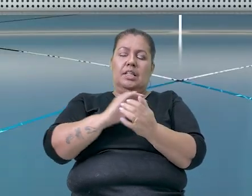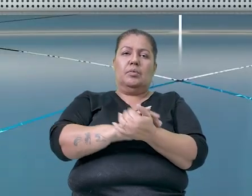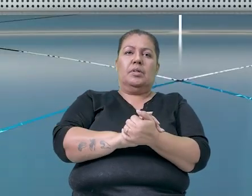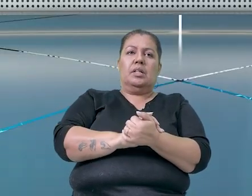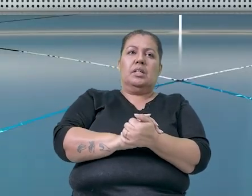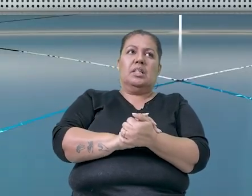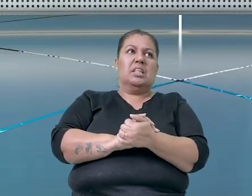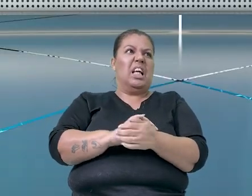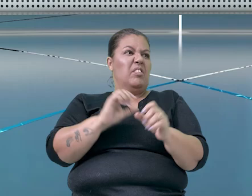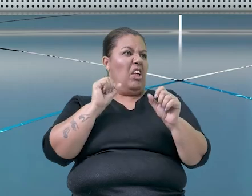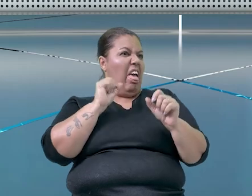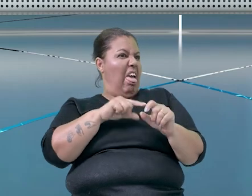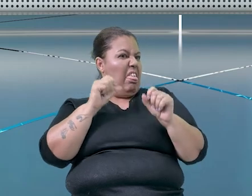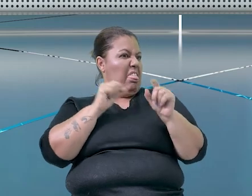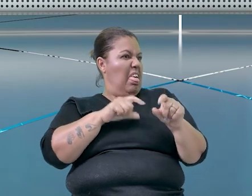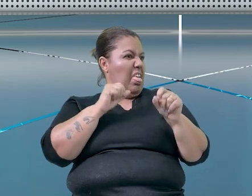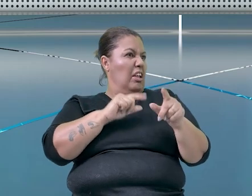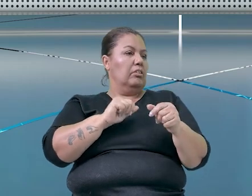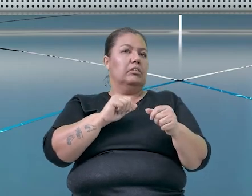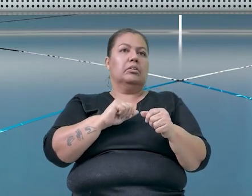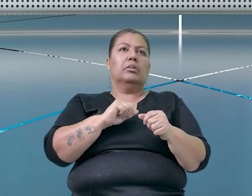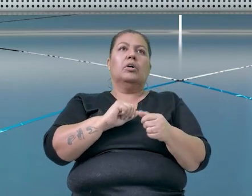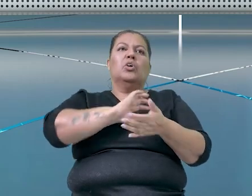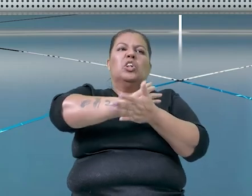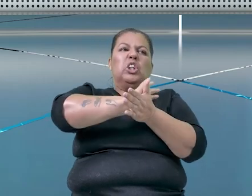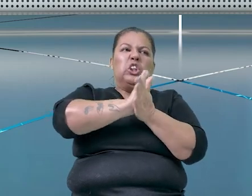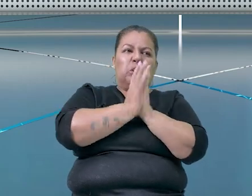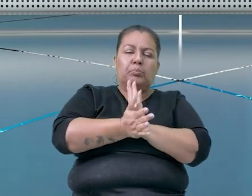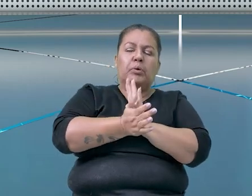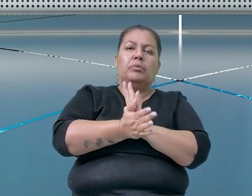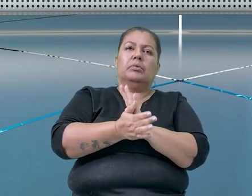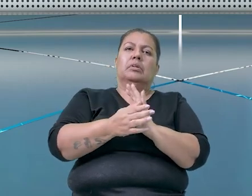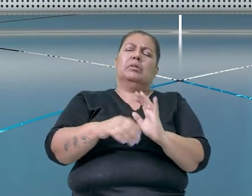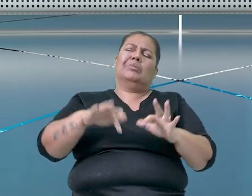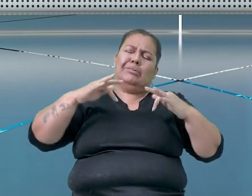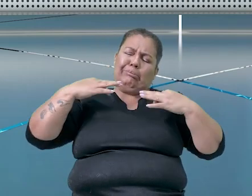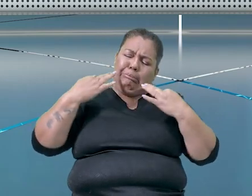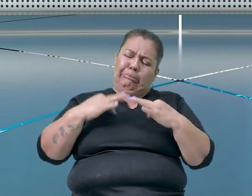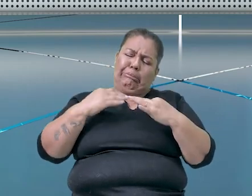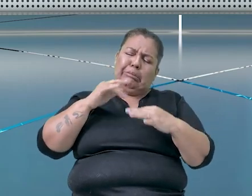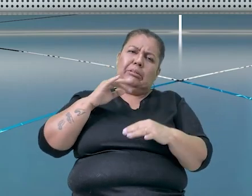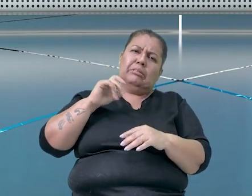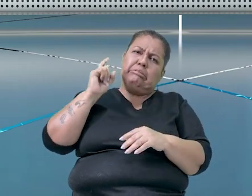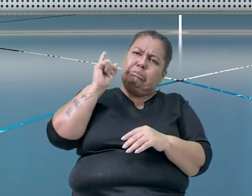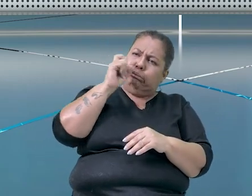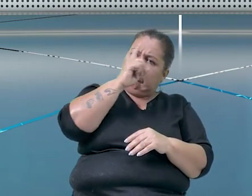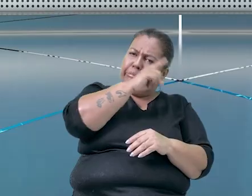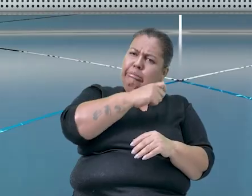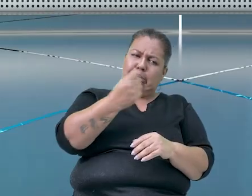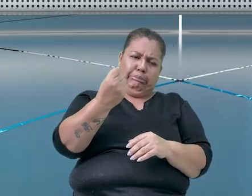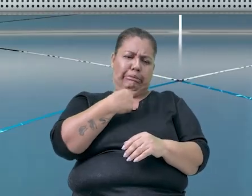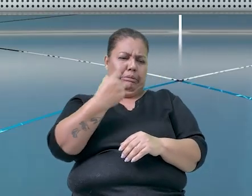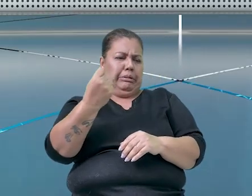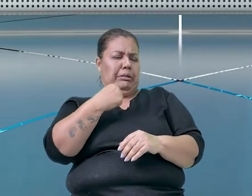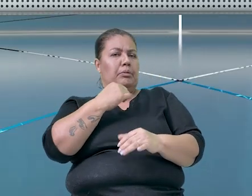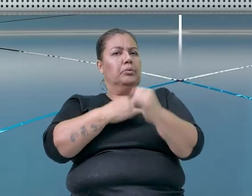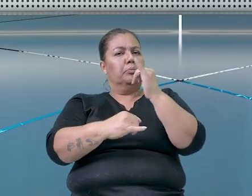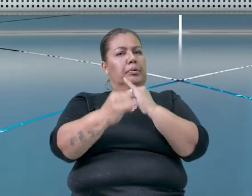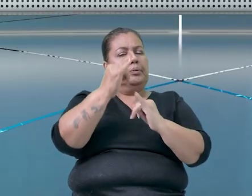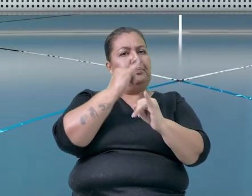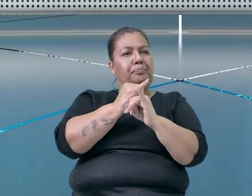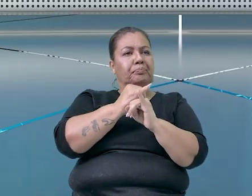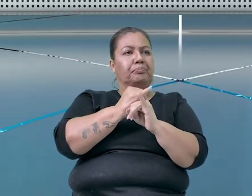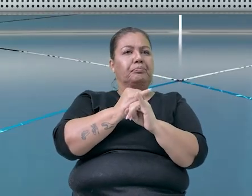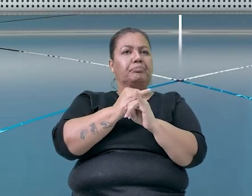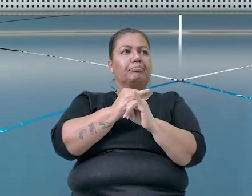injúria racial ou mesmo de racismo é, sem dúvida, algo muito doloroso. E se a ofensa é praticada pela internet, a sensação